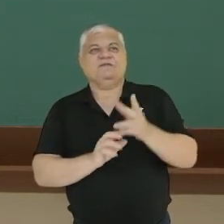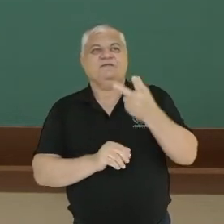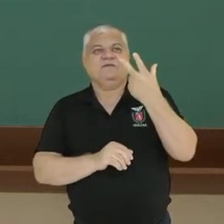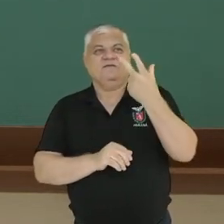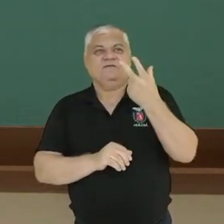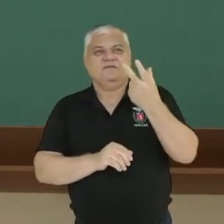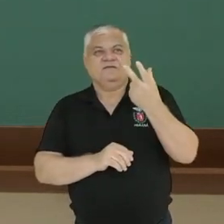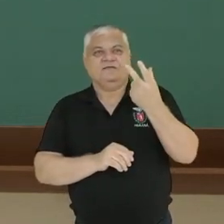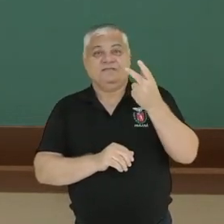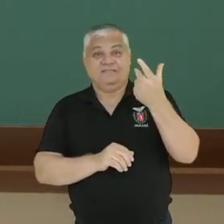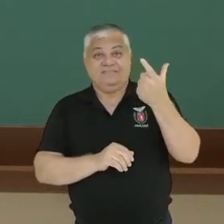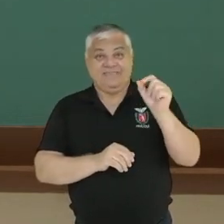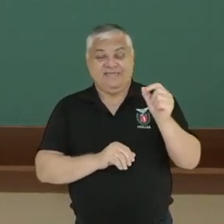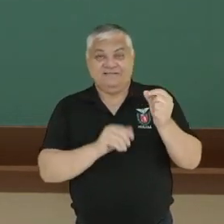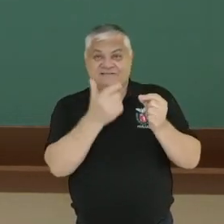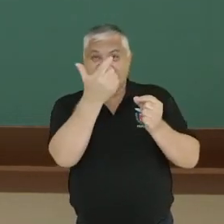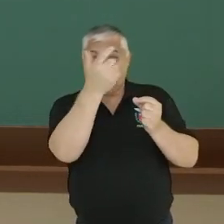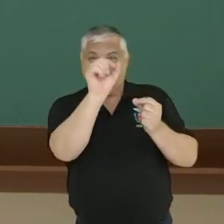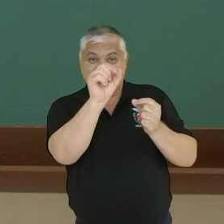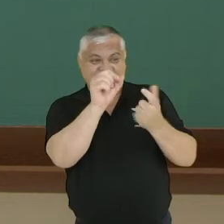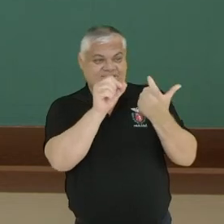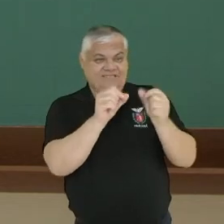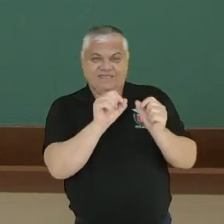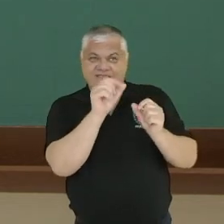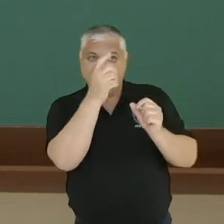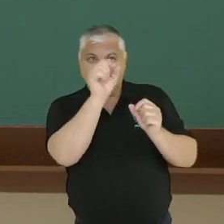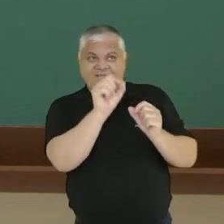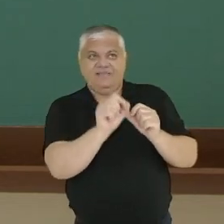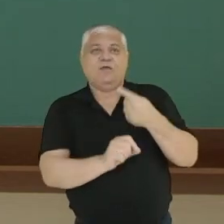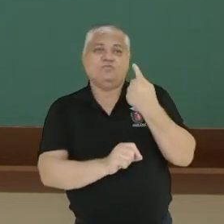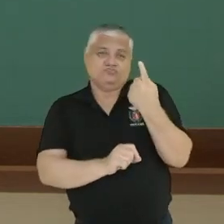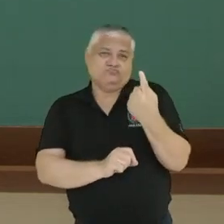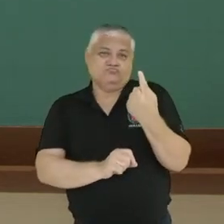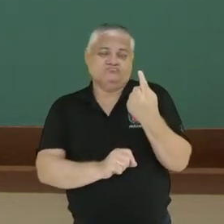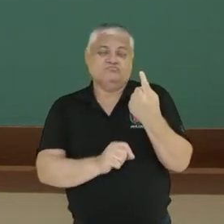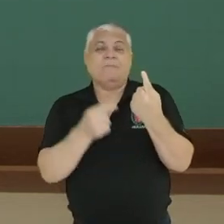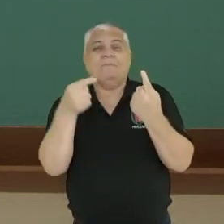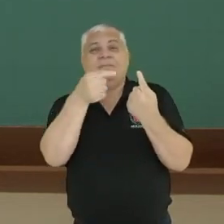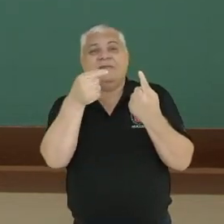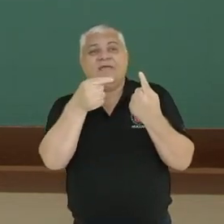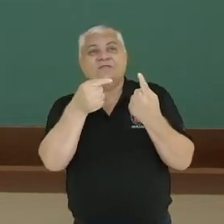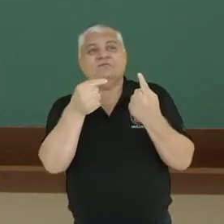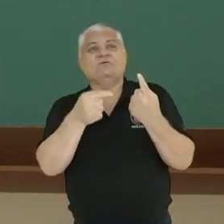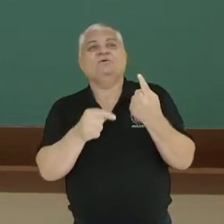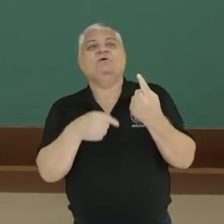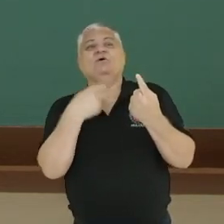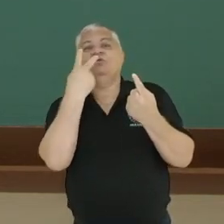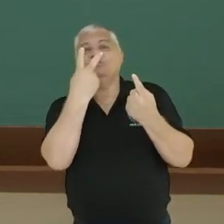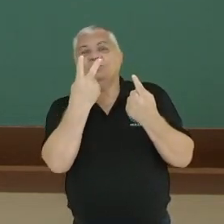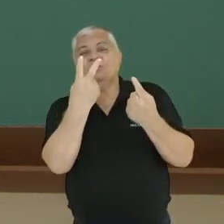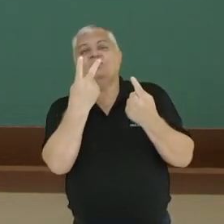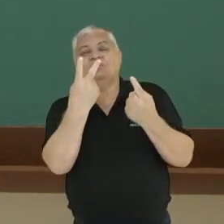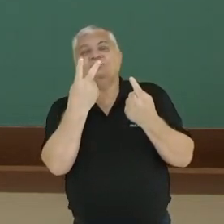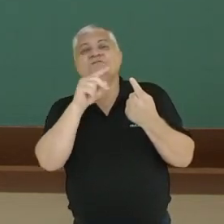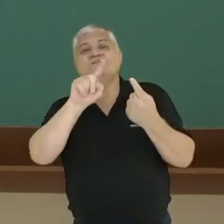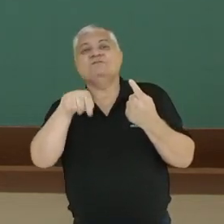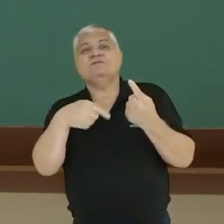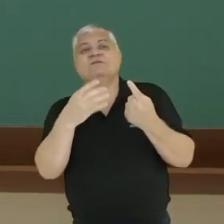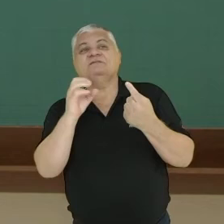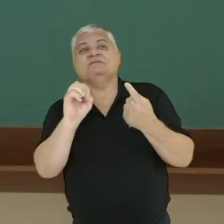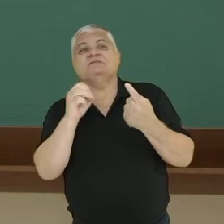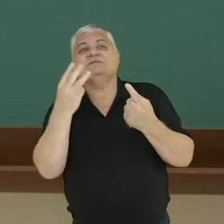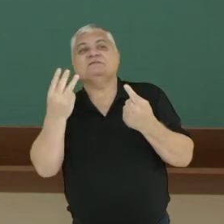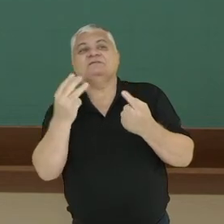Continuando, log de 10 na base 10, a gente sabe que é 1, menos o log de 2 na base 10, só